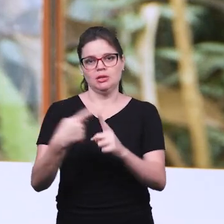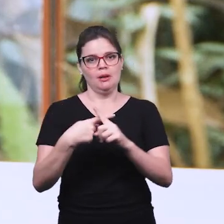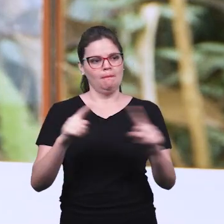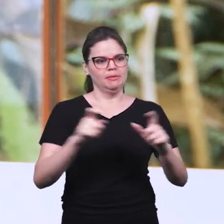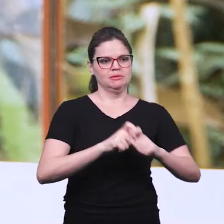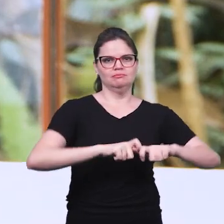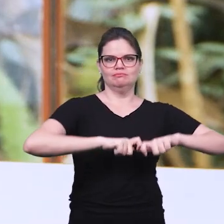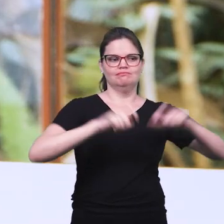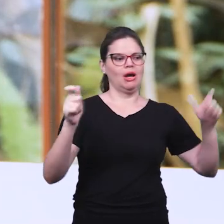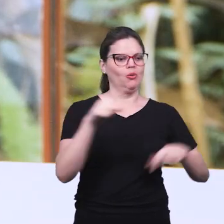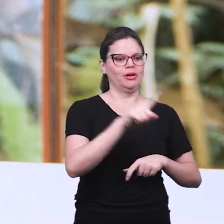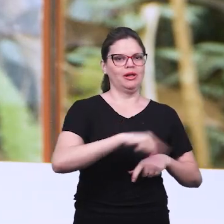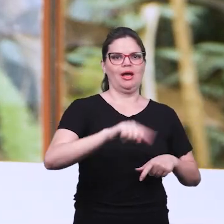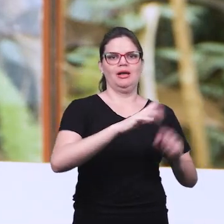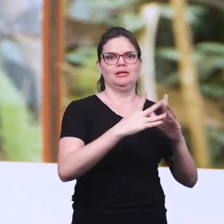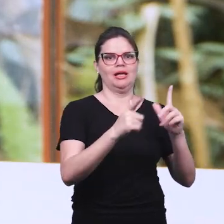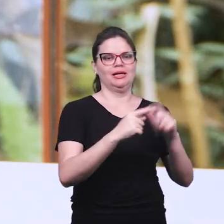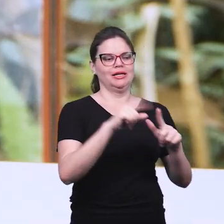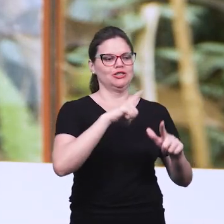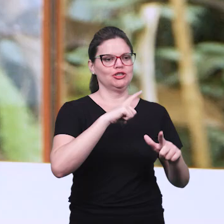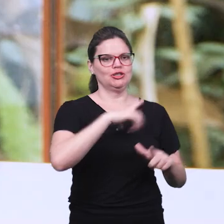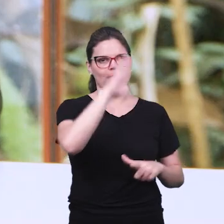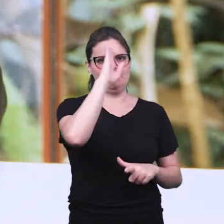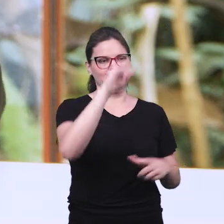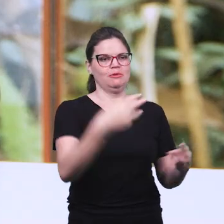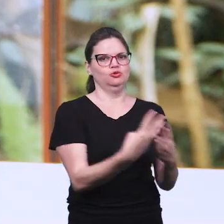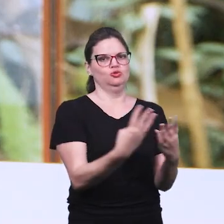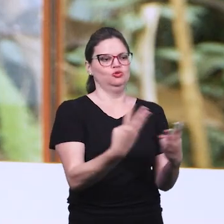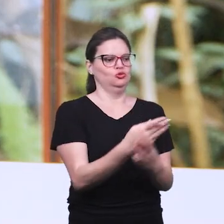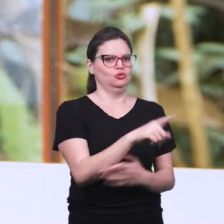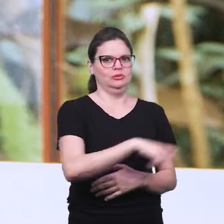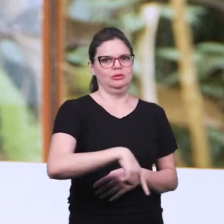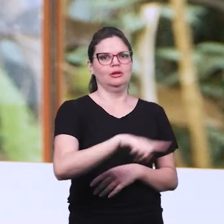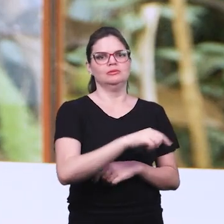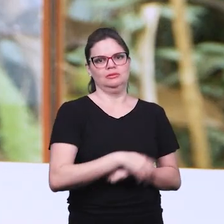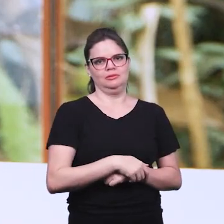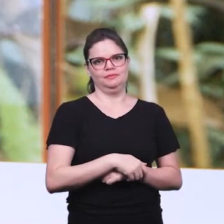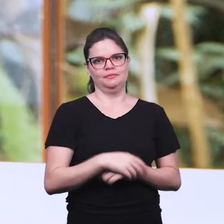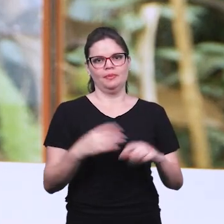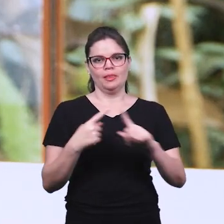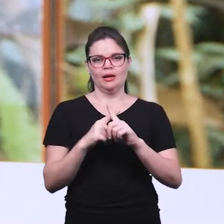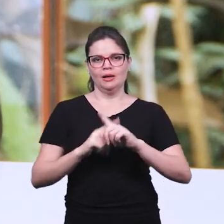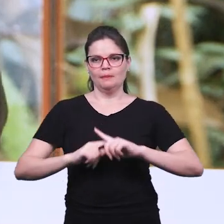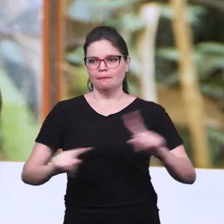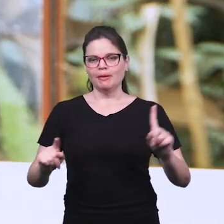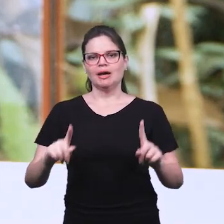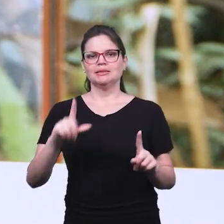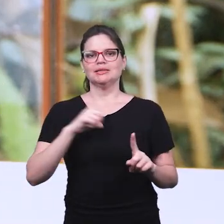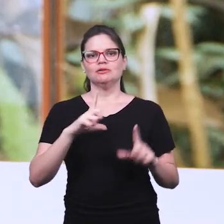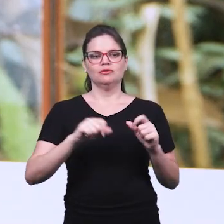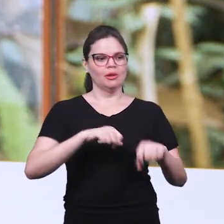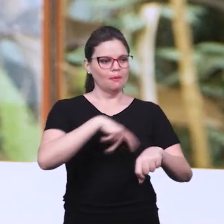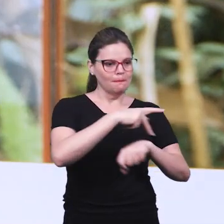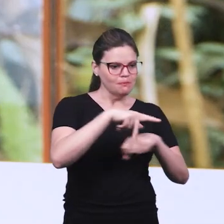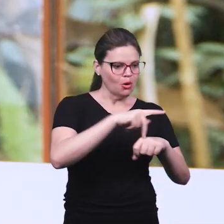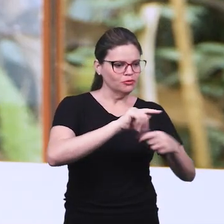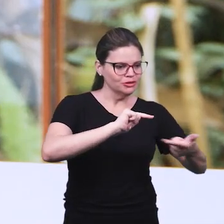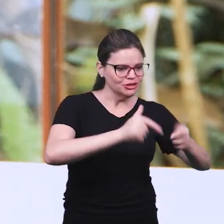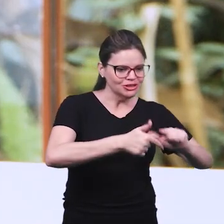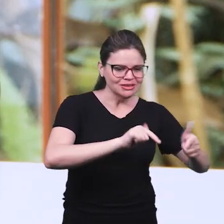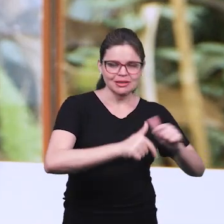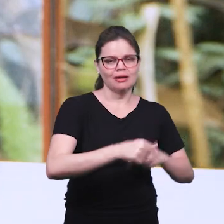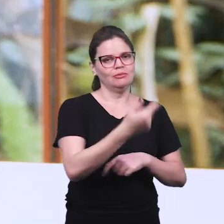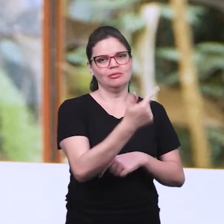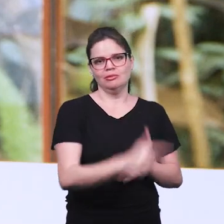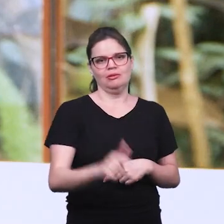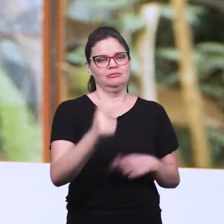eram judeus, que tiveram uma experiência com o Senhor Jesus e que foram batizados com o Espírito Santo. Mas a nação de Israel como um todo